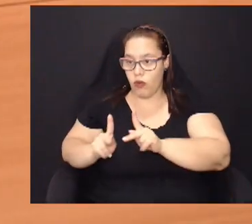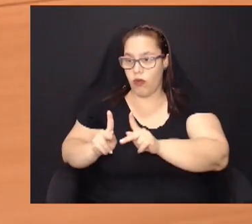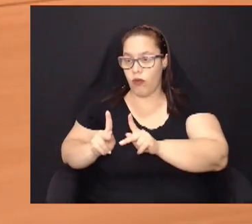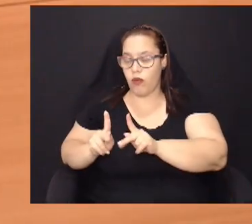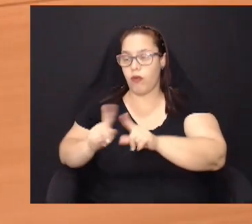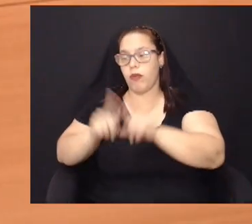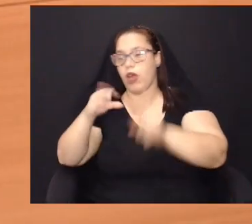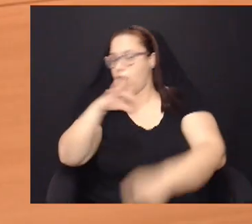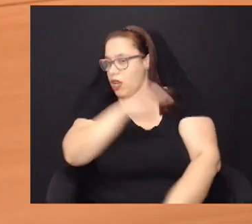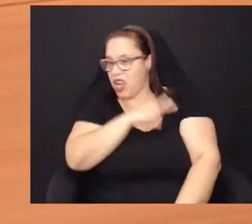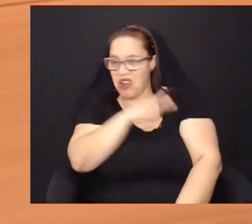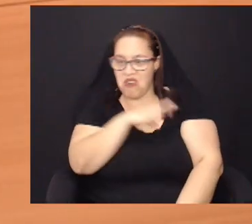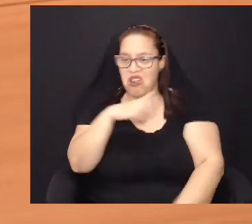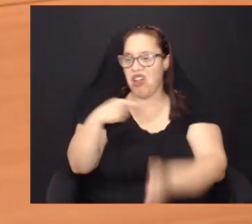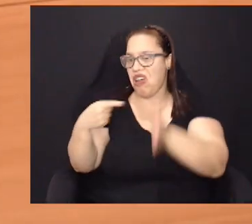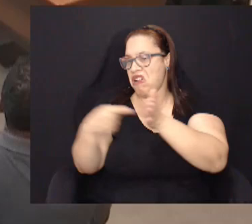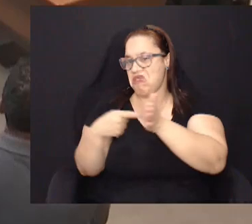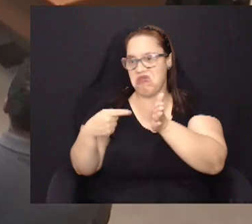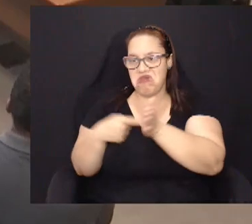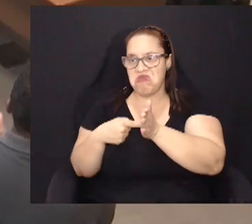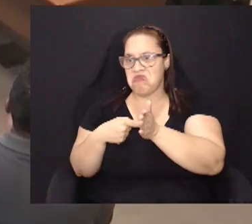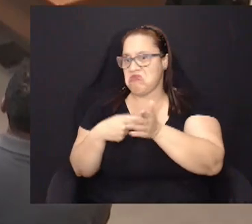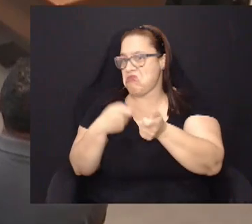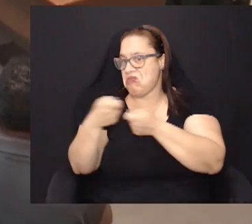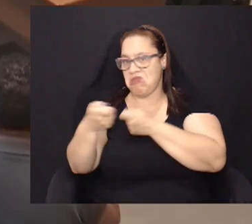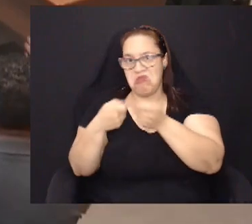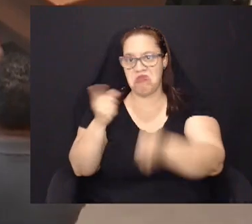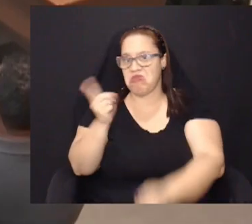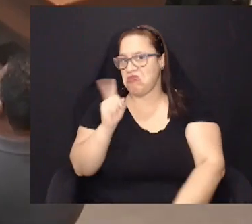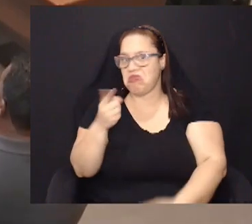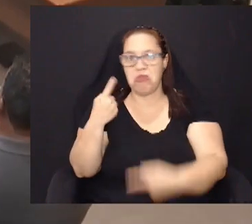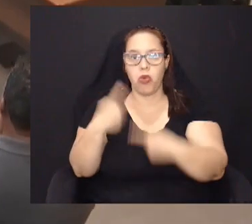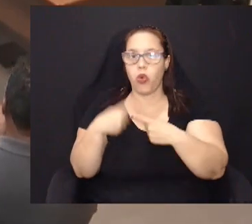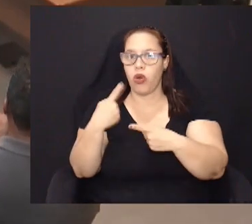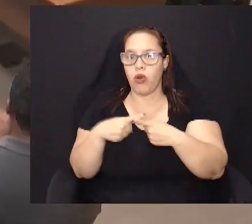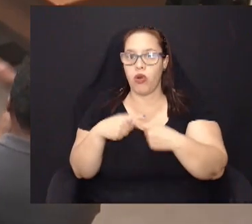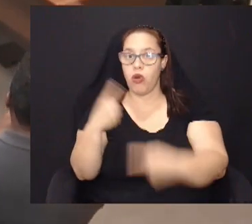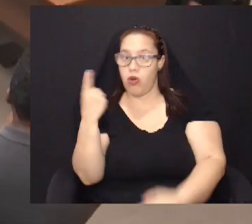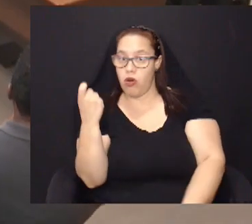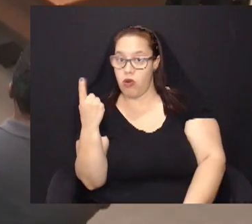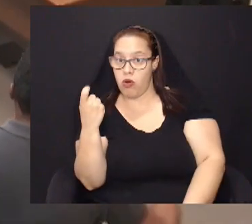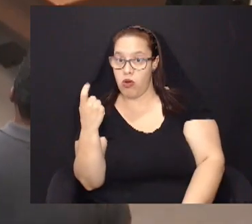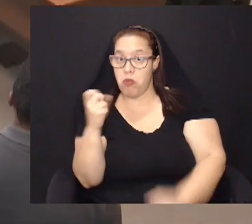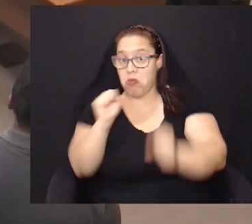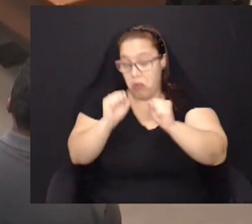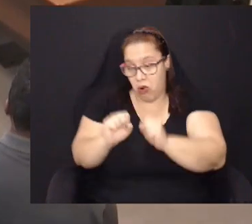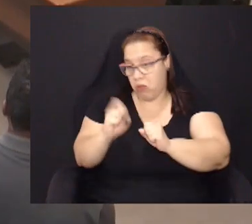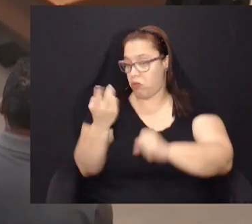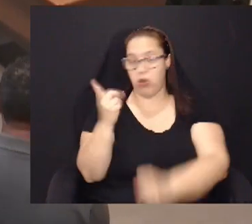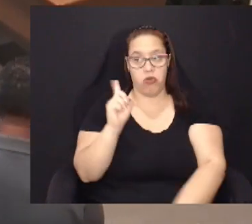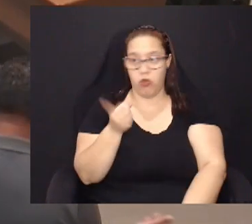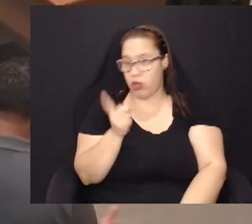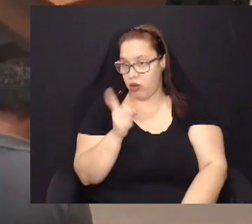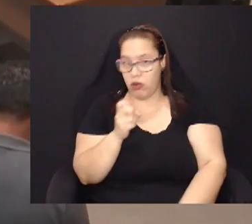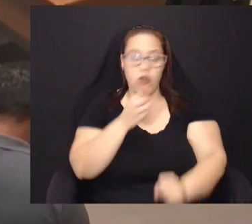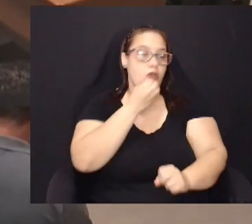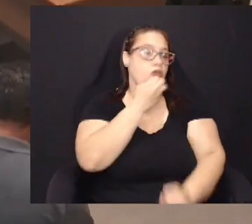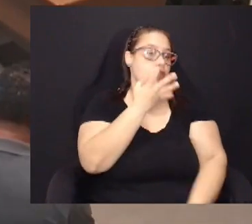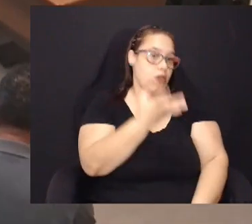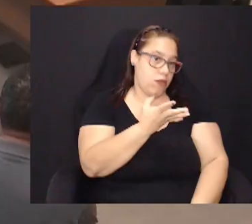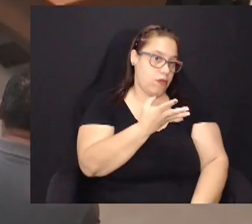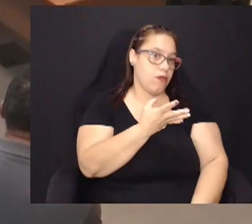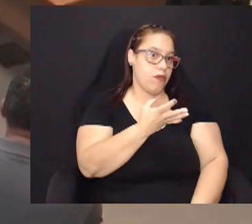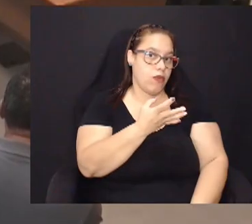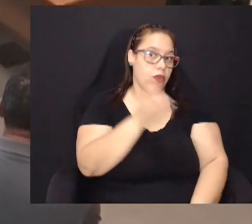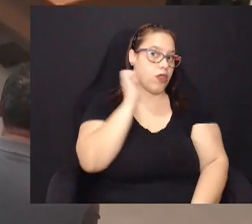vai lá, não faz a medição. Ela Por que faz. que para uns pode e para outros não? Bom, vamos terminar e depois a gente Não,